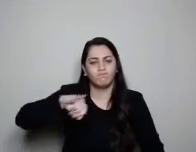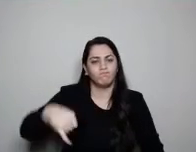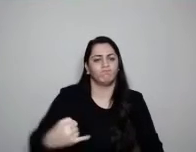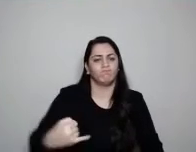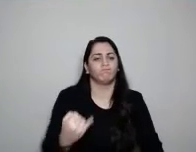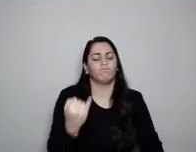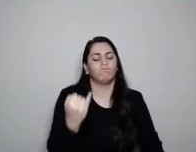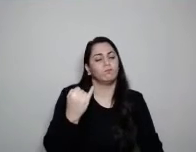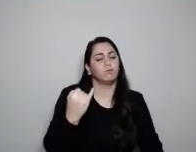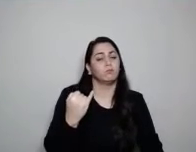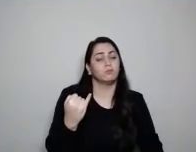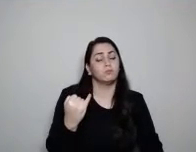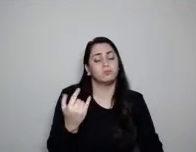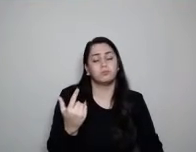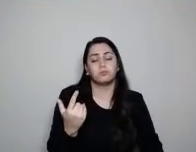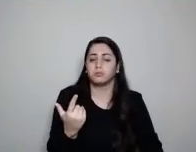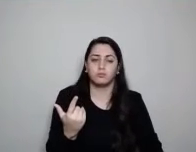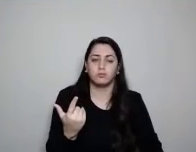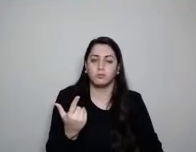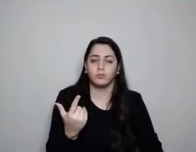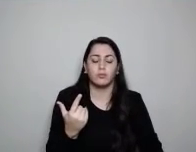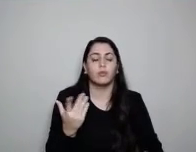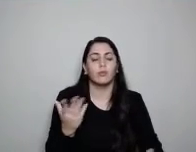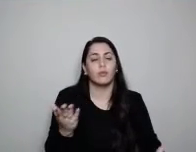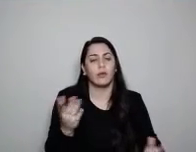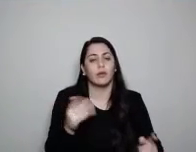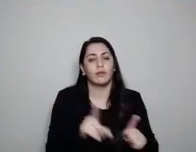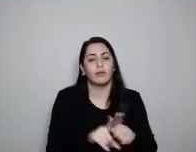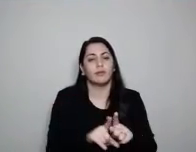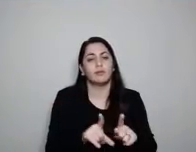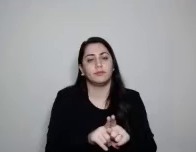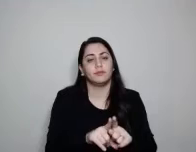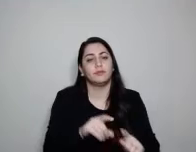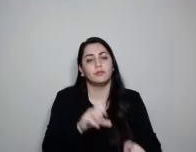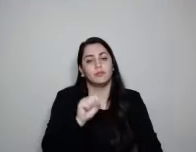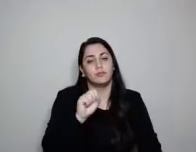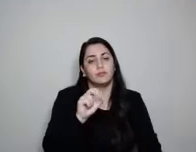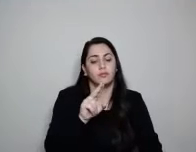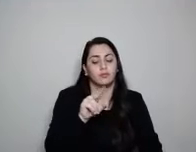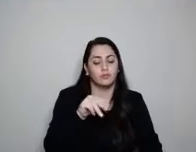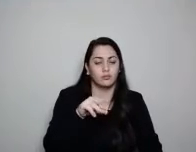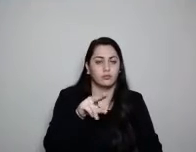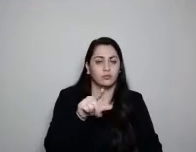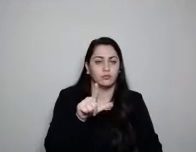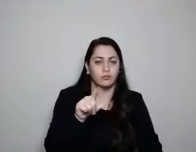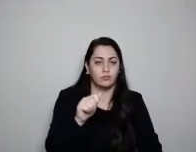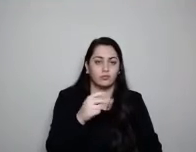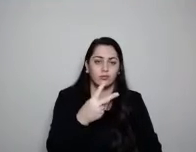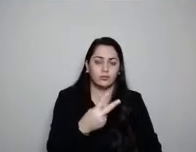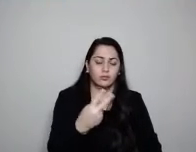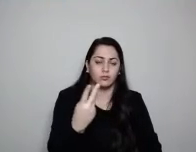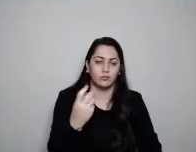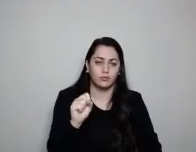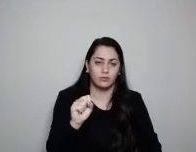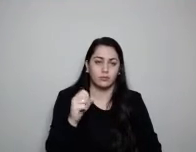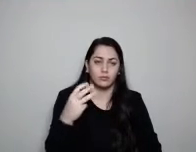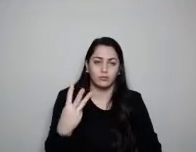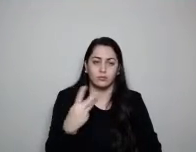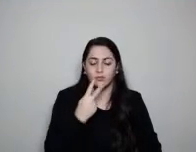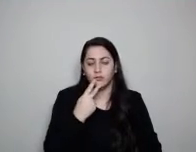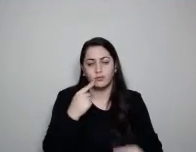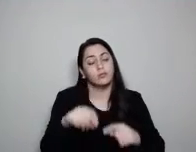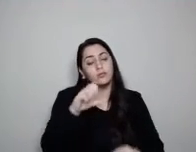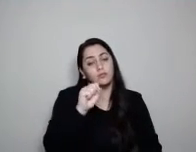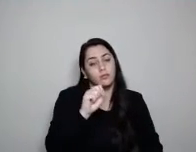283 diz que não se aplica a lei da usura e o STF, na 382, diz que pode ser superior a 12%.